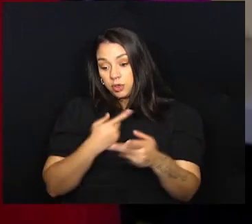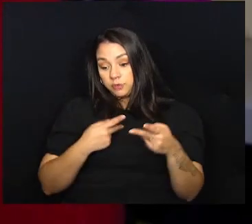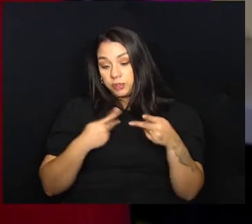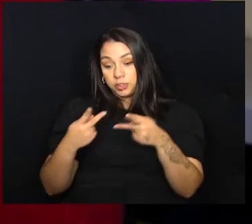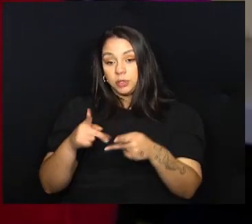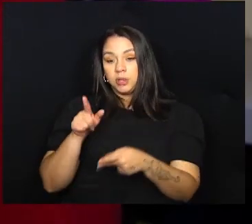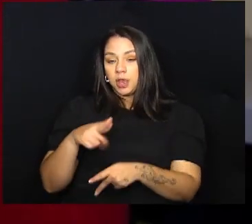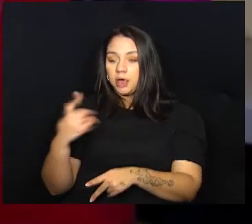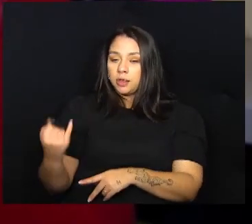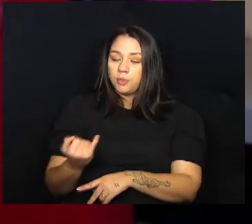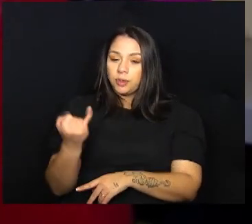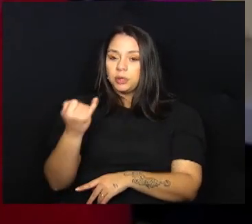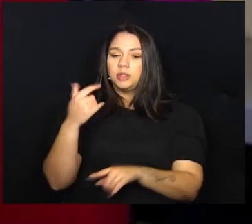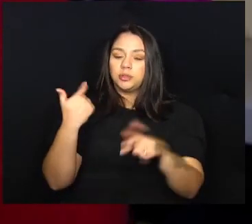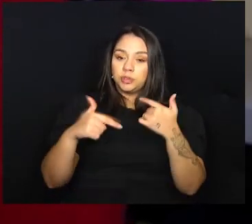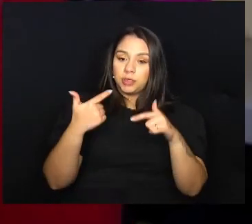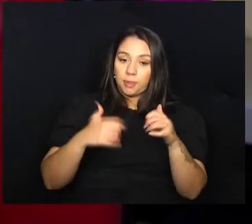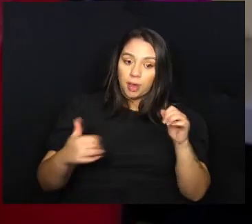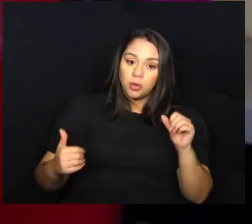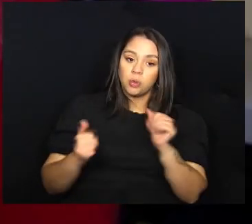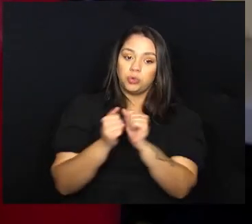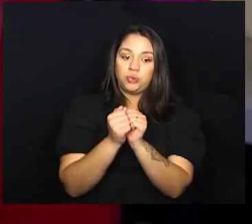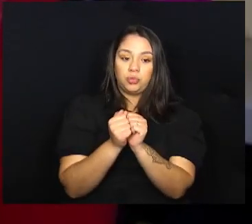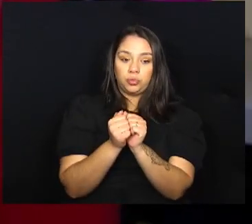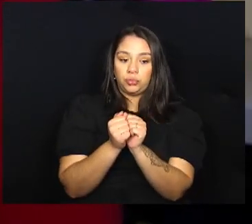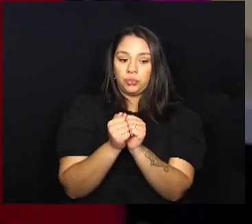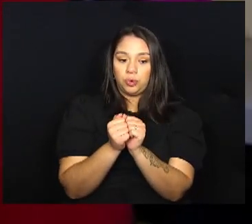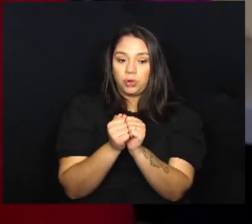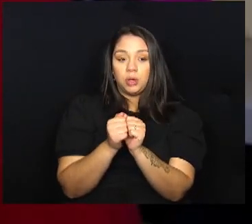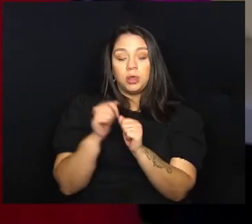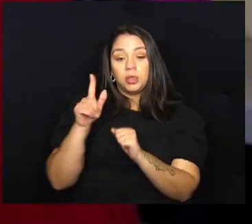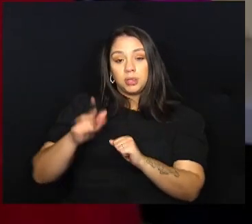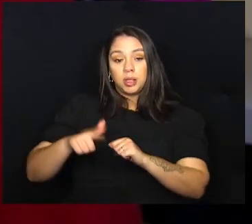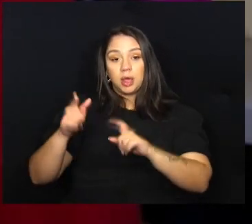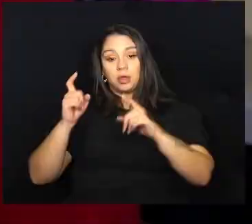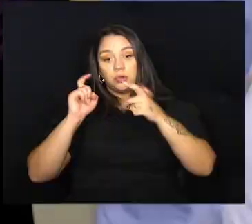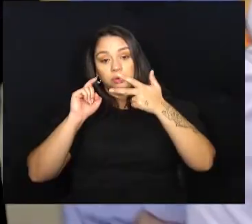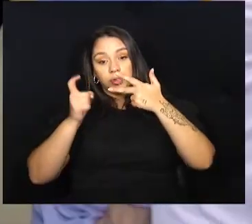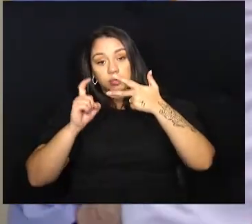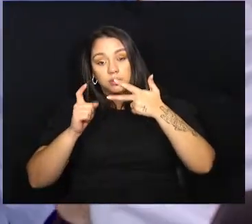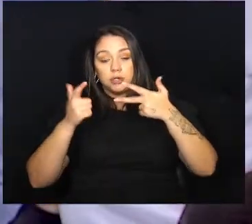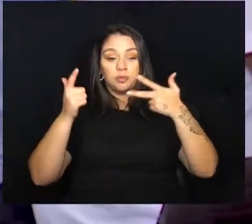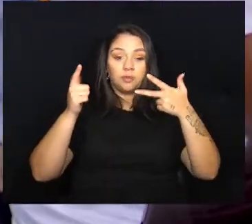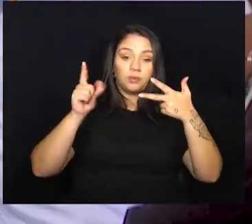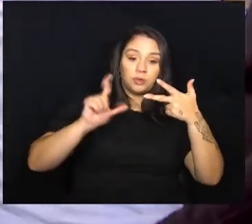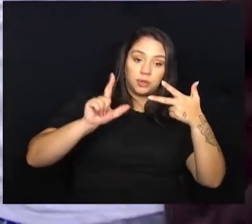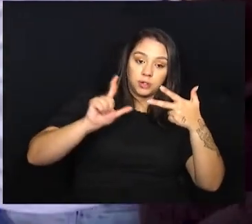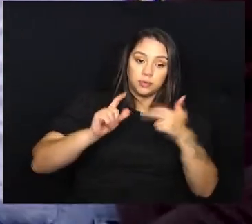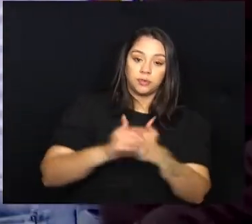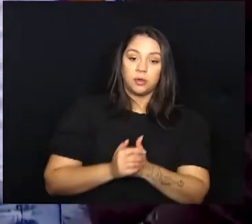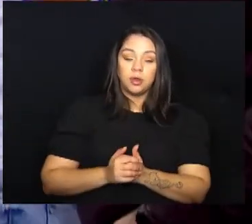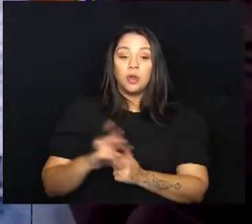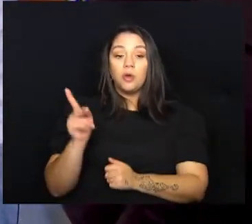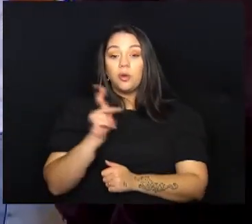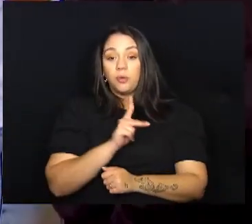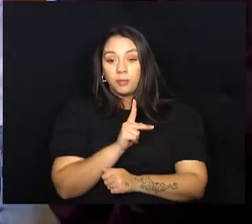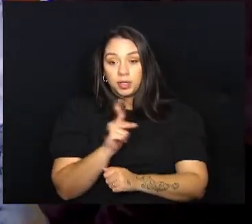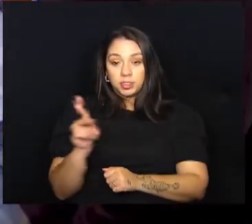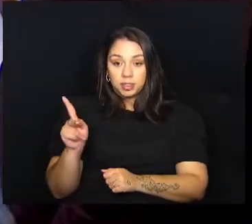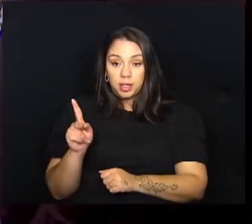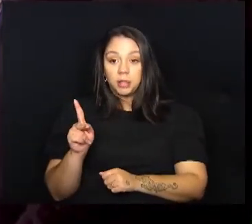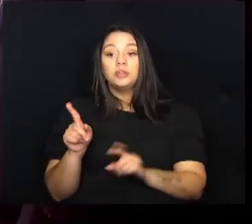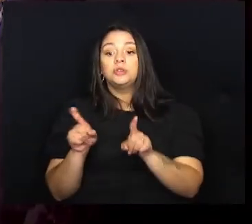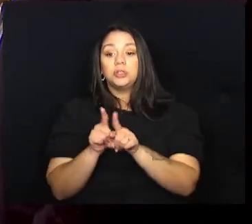essa aproximação e esse trabalho conjunto do Executivo com o Legislativo. Além do presidente, a visita contou com